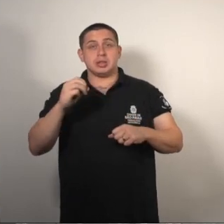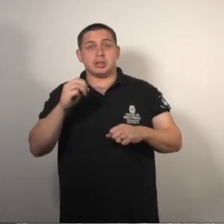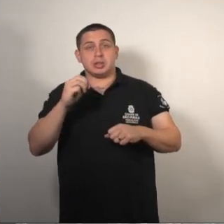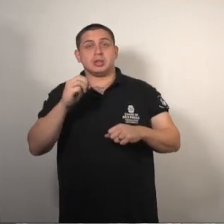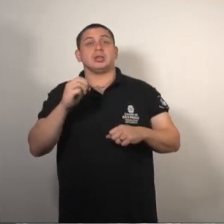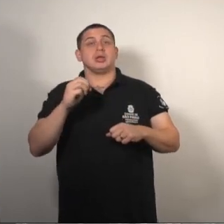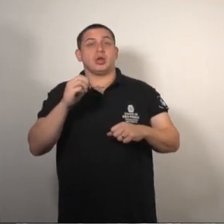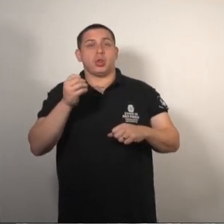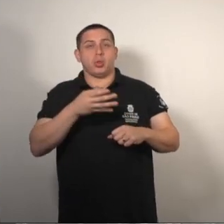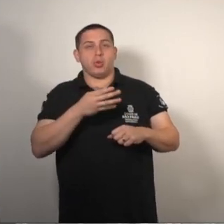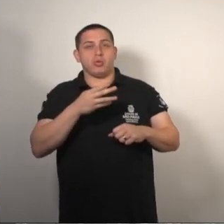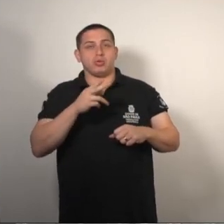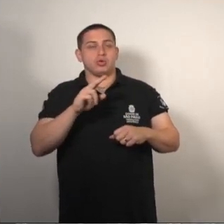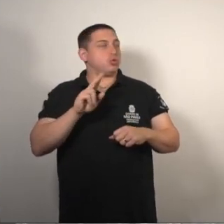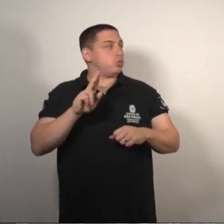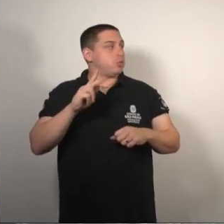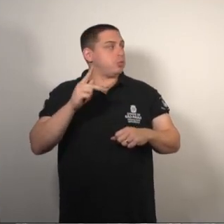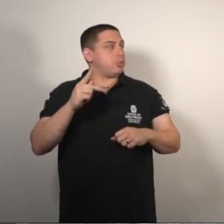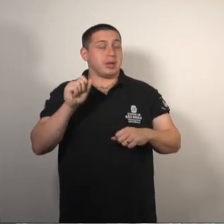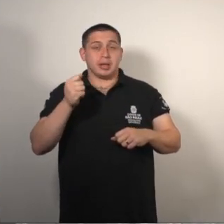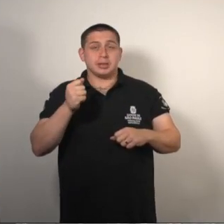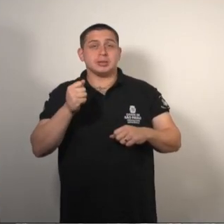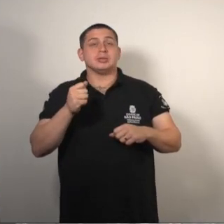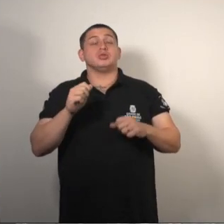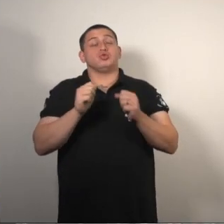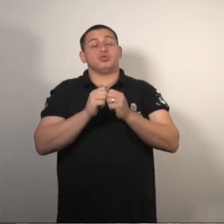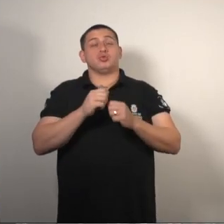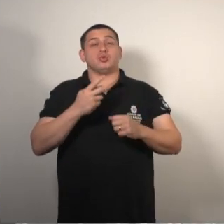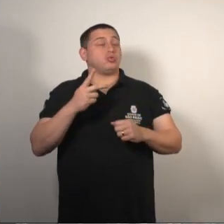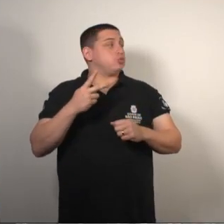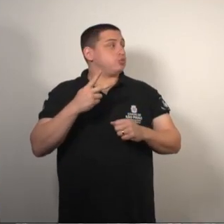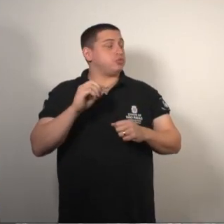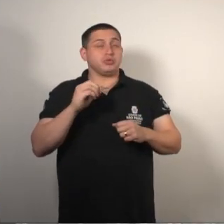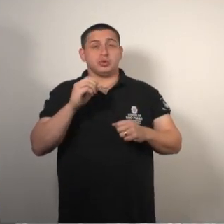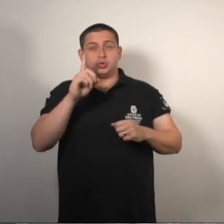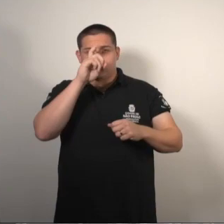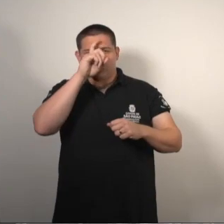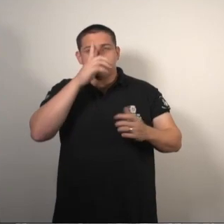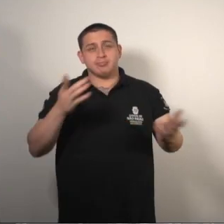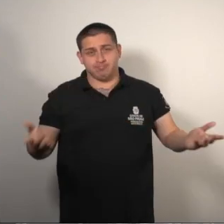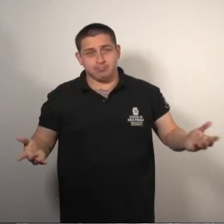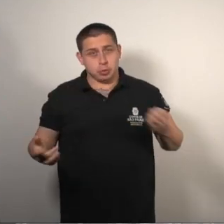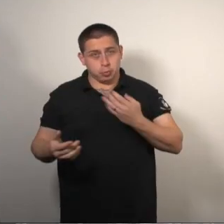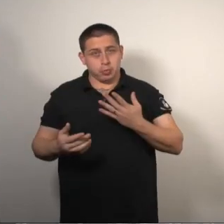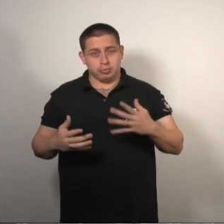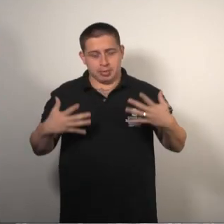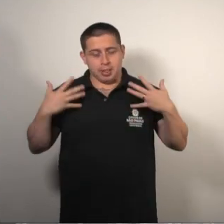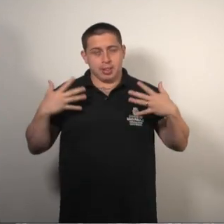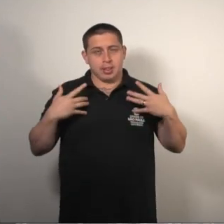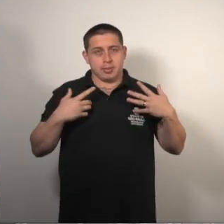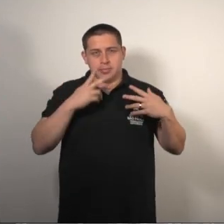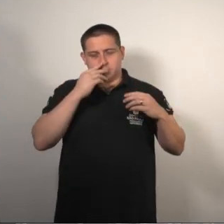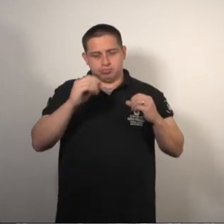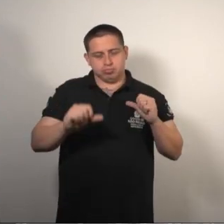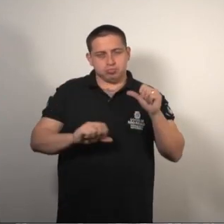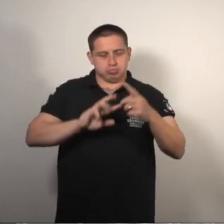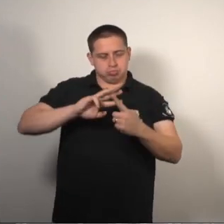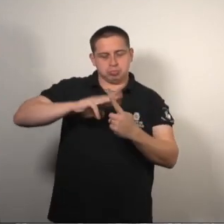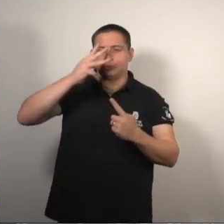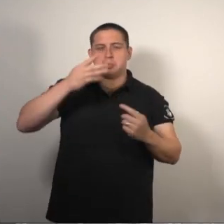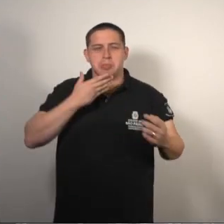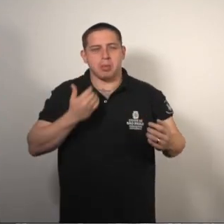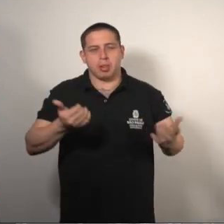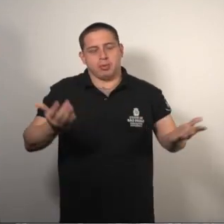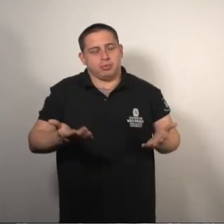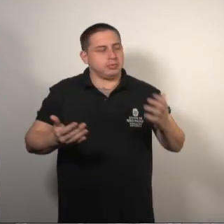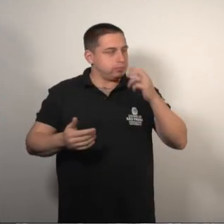hospitais na cidade. Um grande avanço na área aí da saúde. E alegria é muito grande estar na Praça da Sé, as pessoas